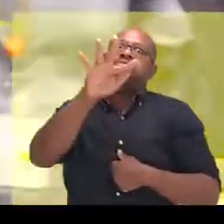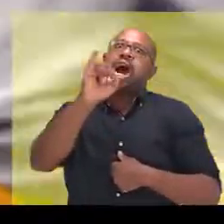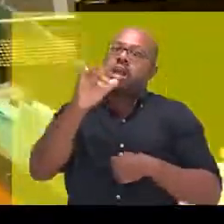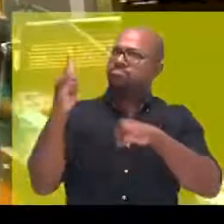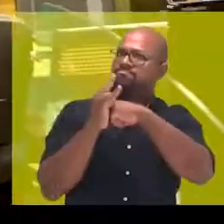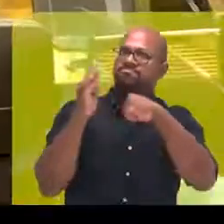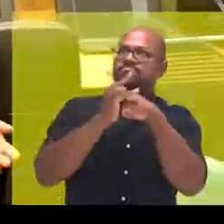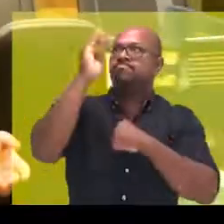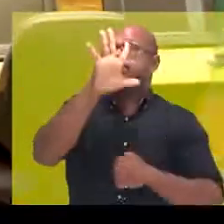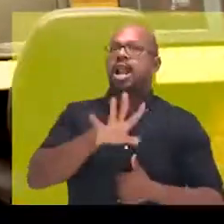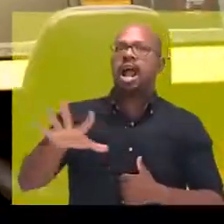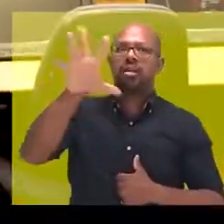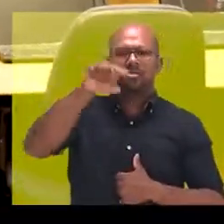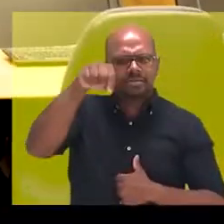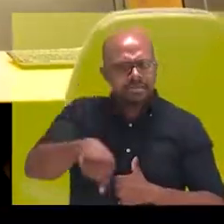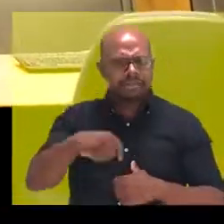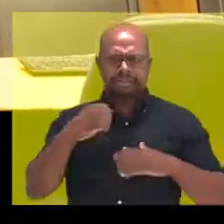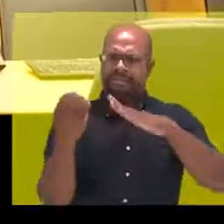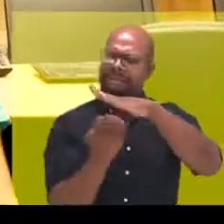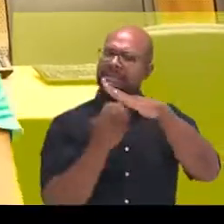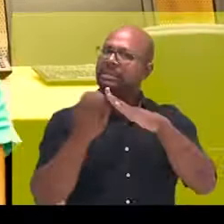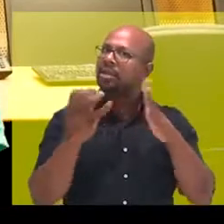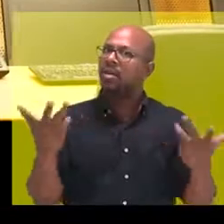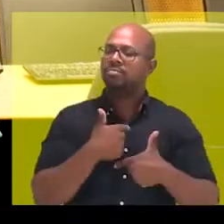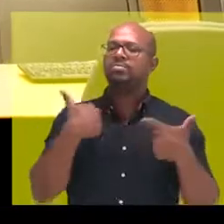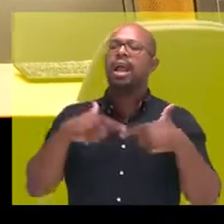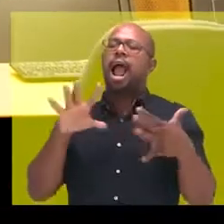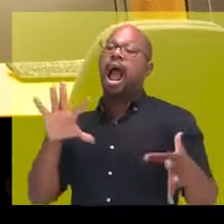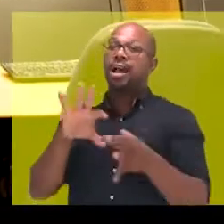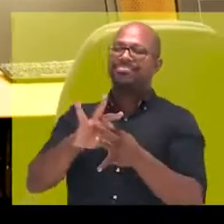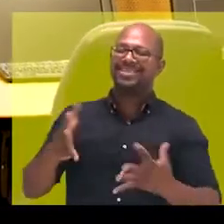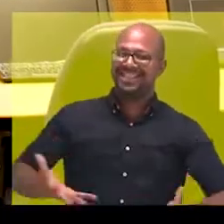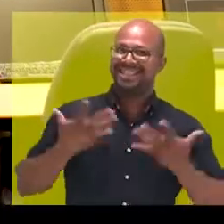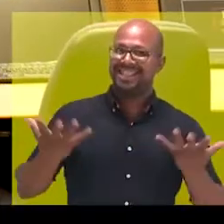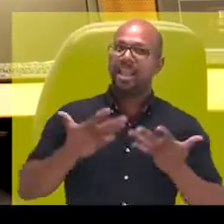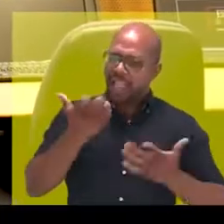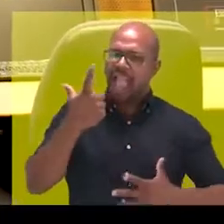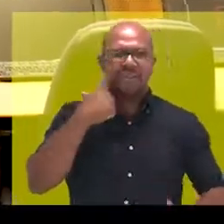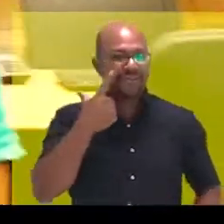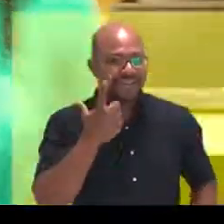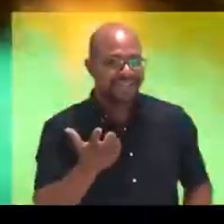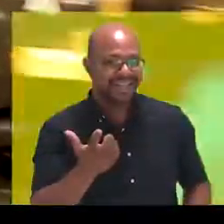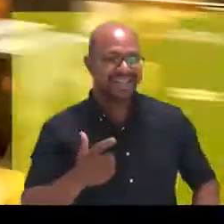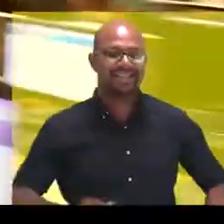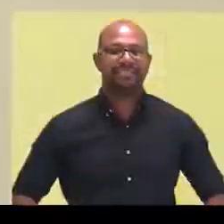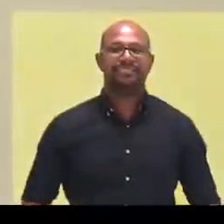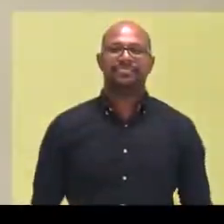do Brasil. E nessa mega empresa, a gente trabalha engajado e entusiasmado. Quer ver?